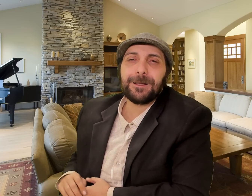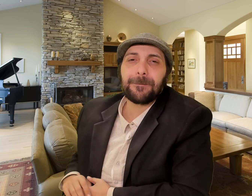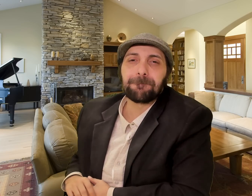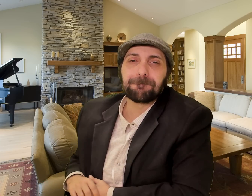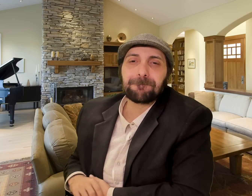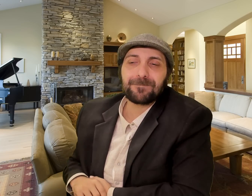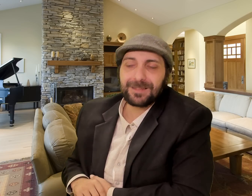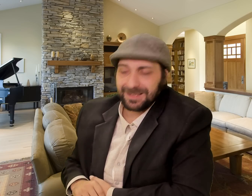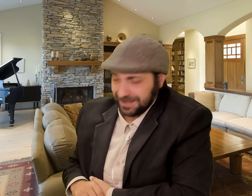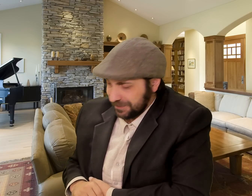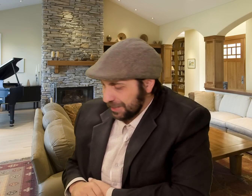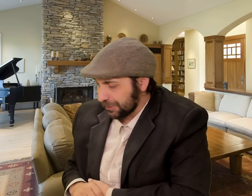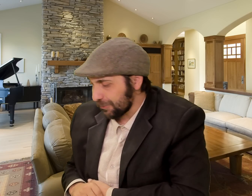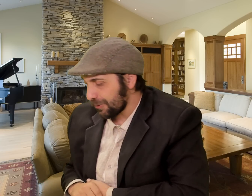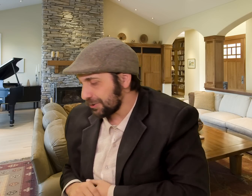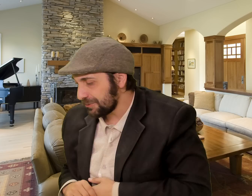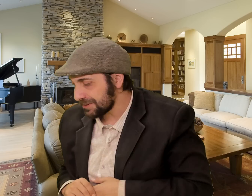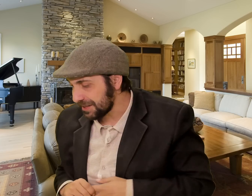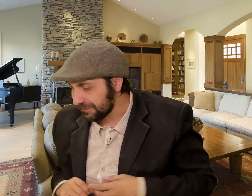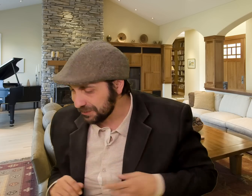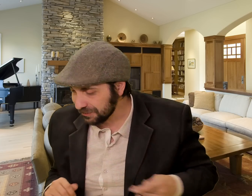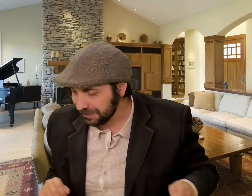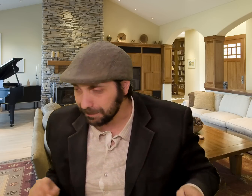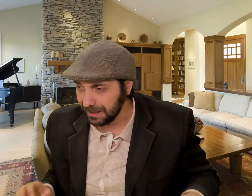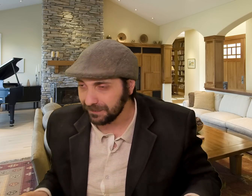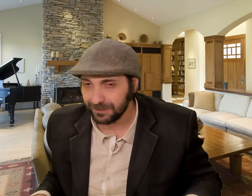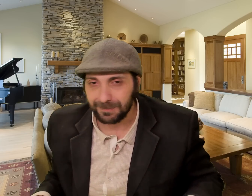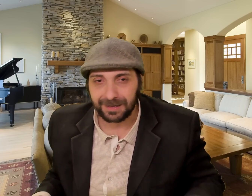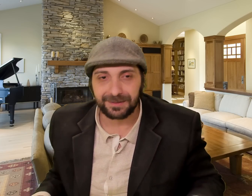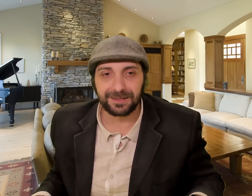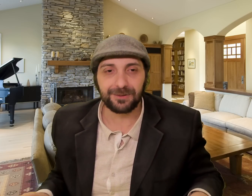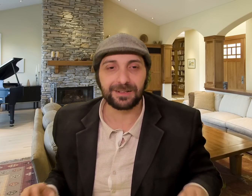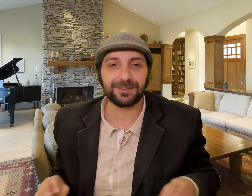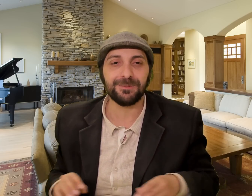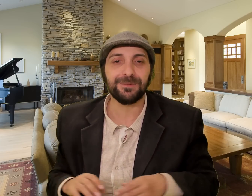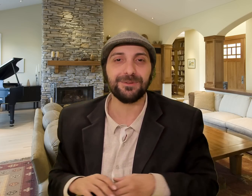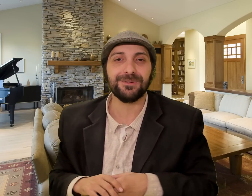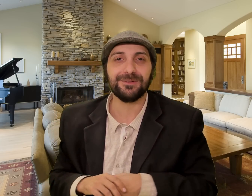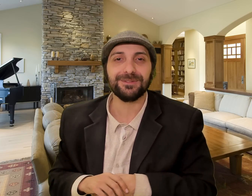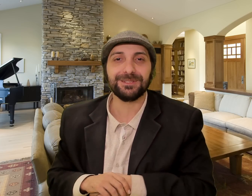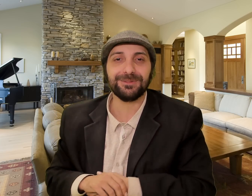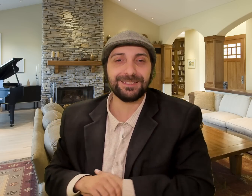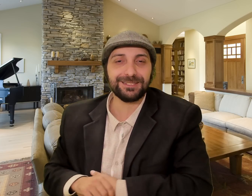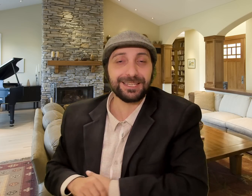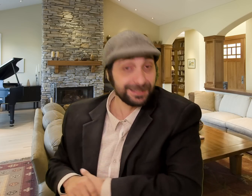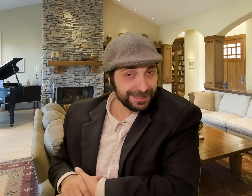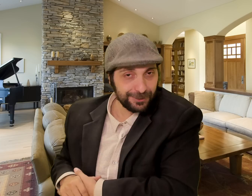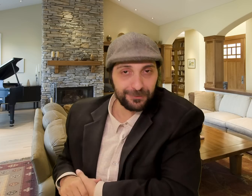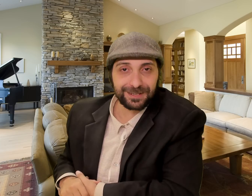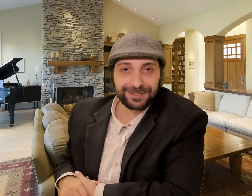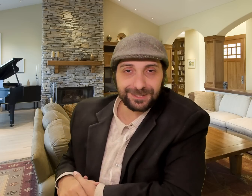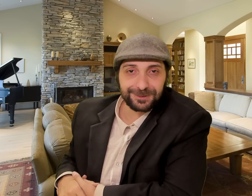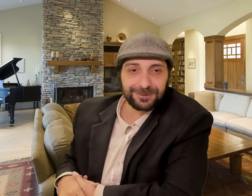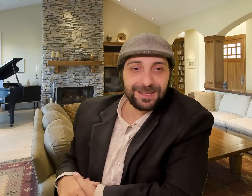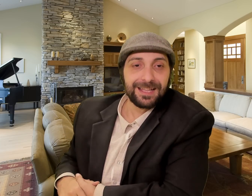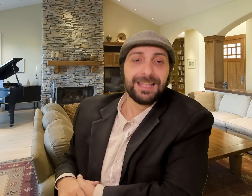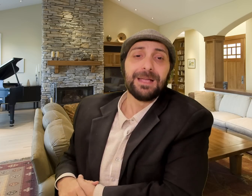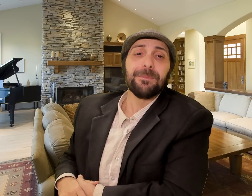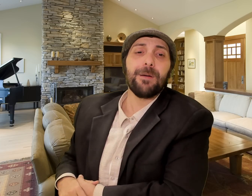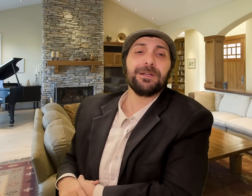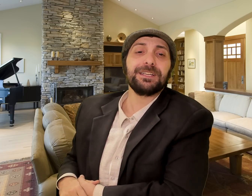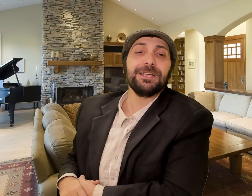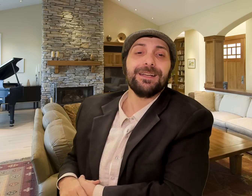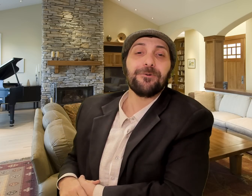conversar nada que um gole de uma cerveja dá Ambev no mato né não fica tão bom tão lindo Quem Entendeu fica dito